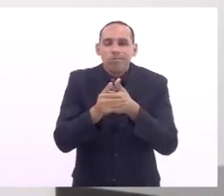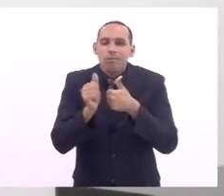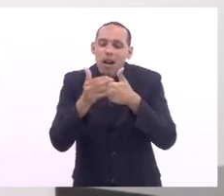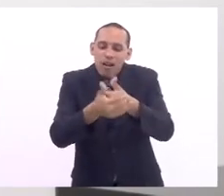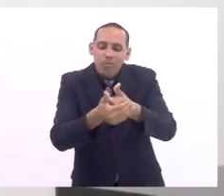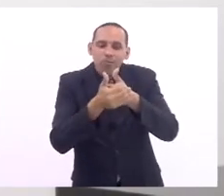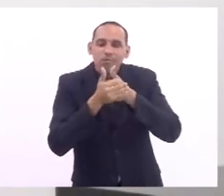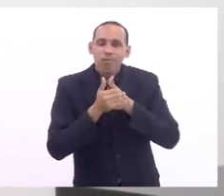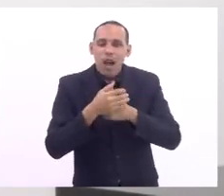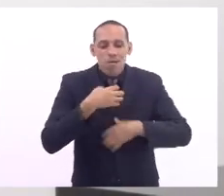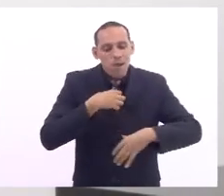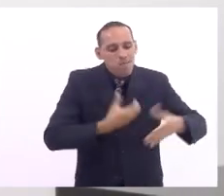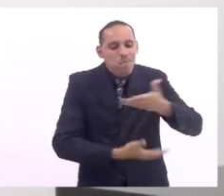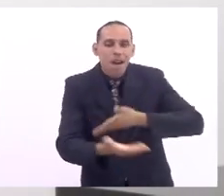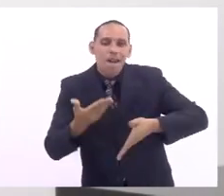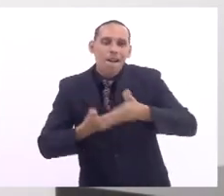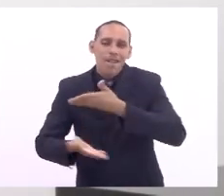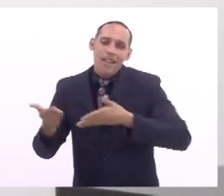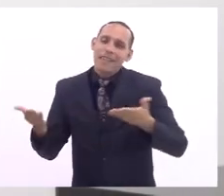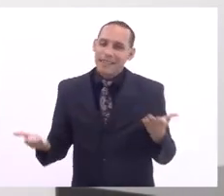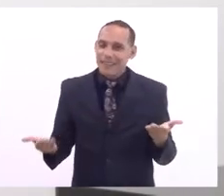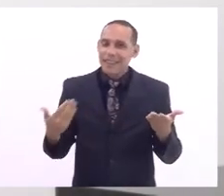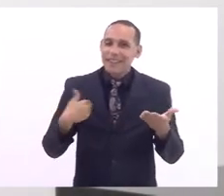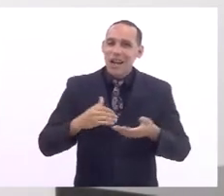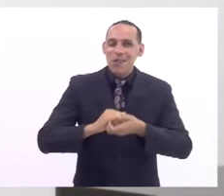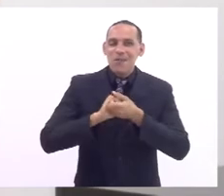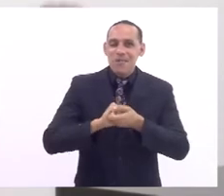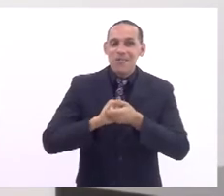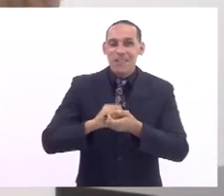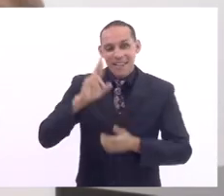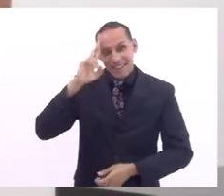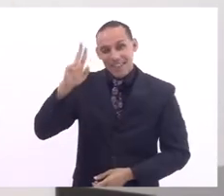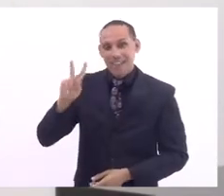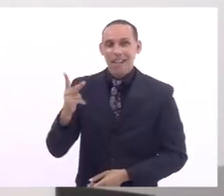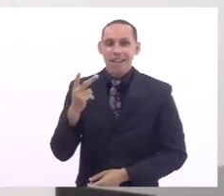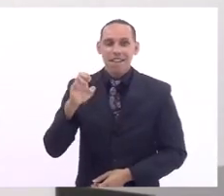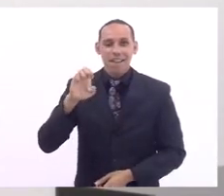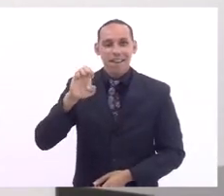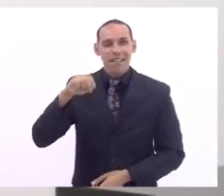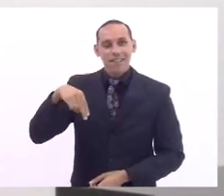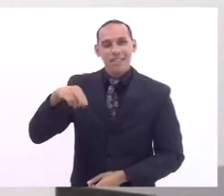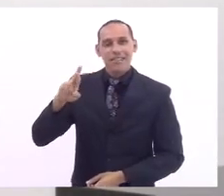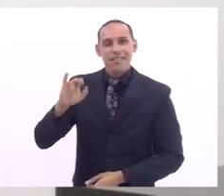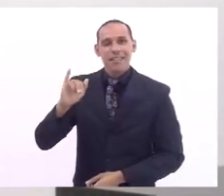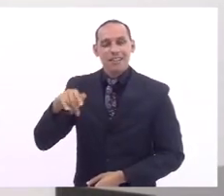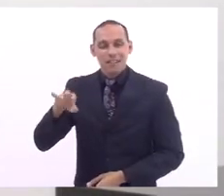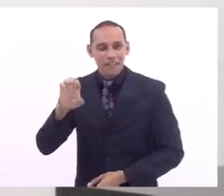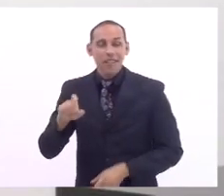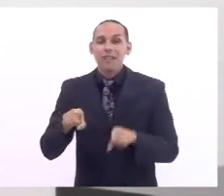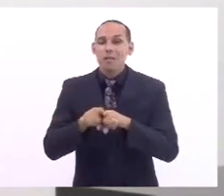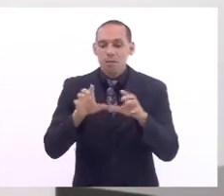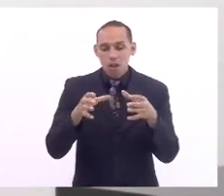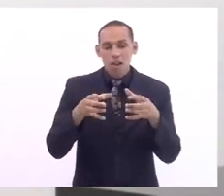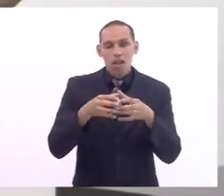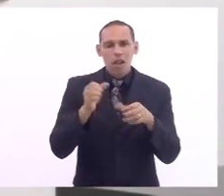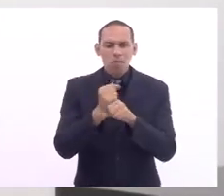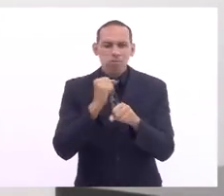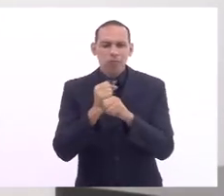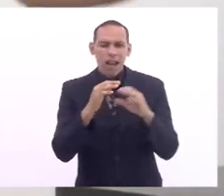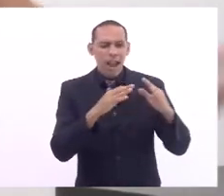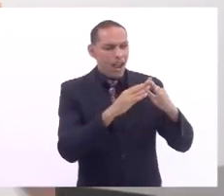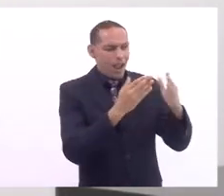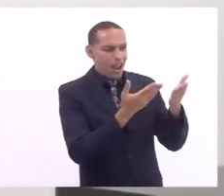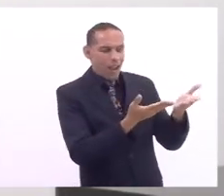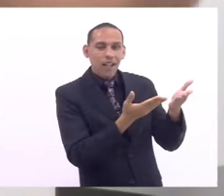acolhimento e solidariedade E aí queria sal da liderança do Henrique de toda a equipe que vem construindo a casa hoje